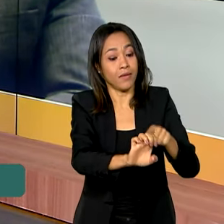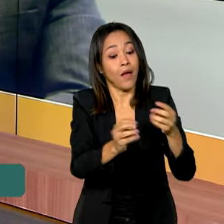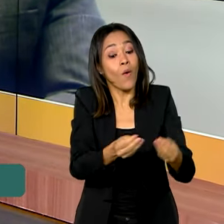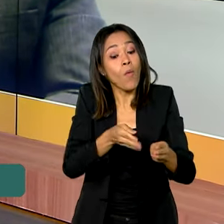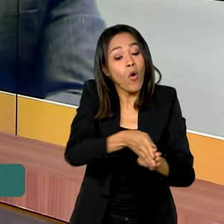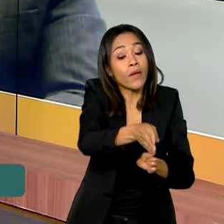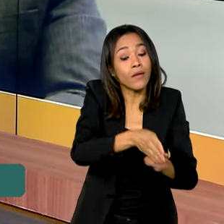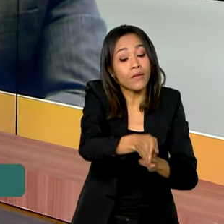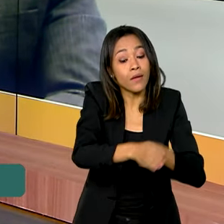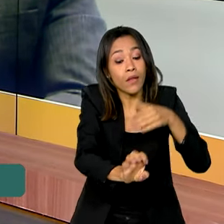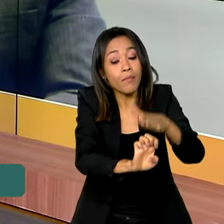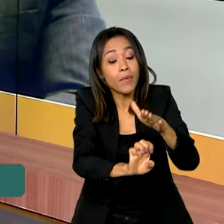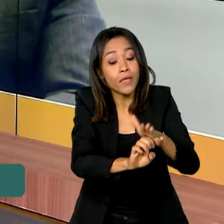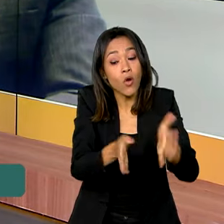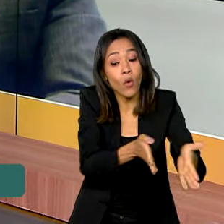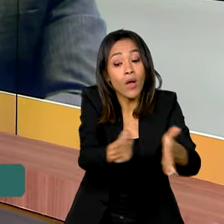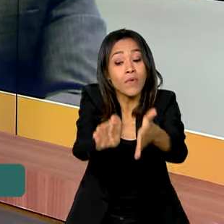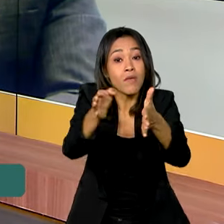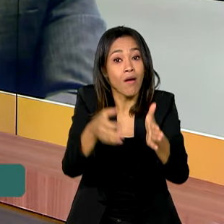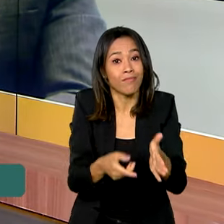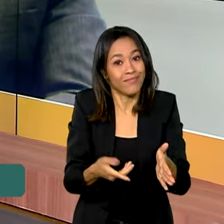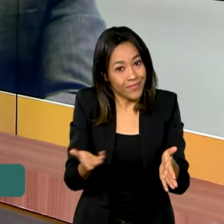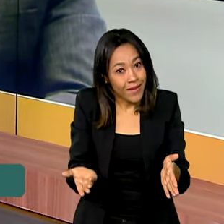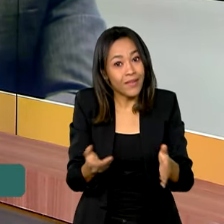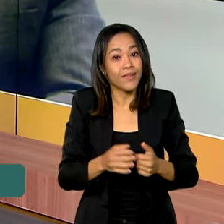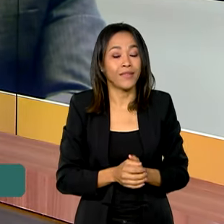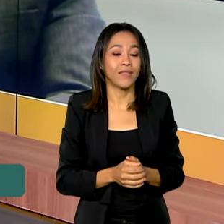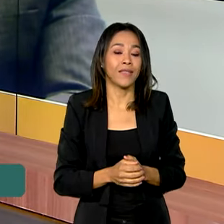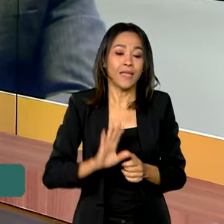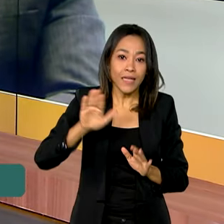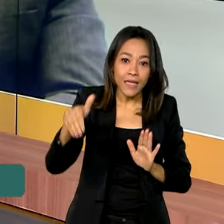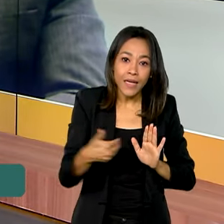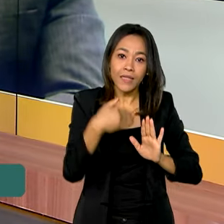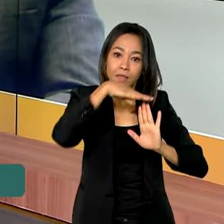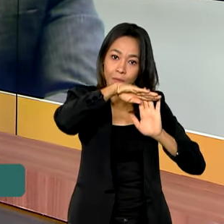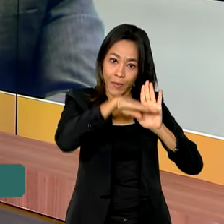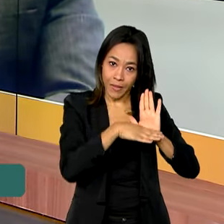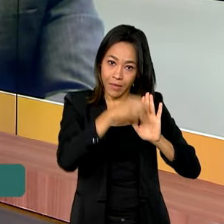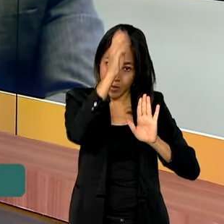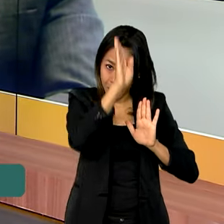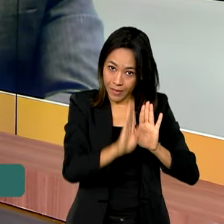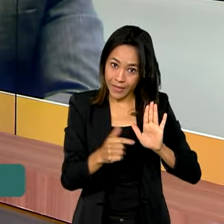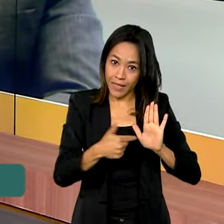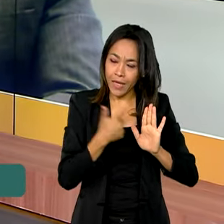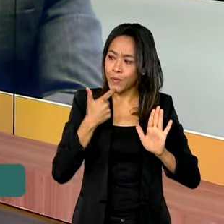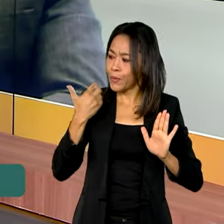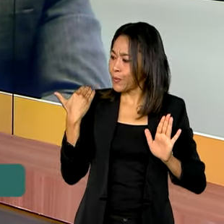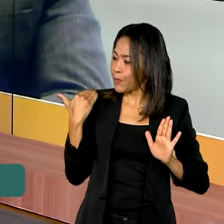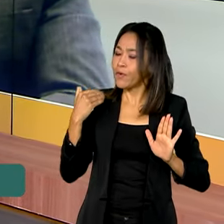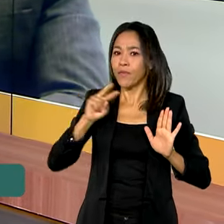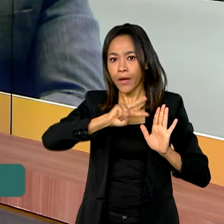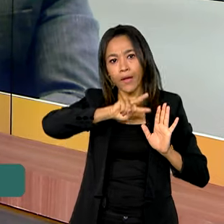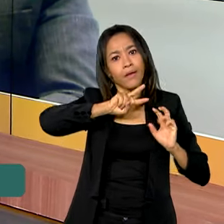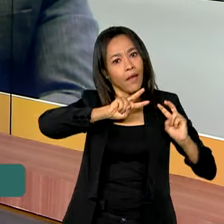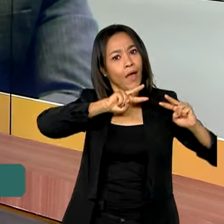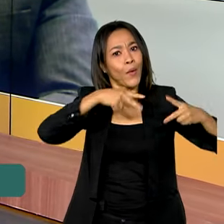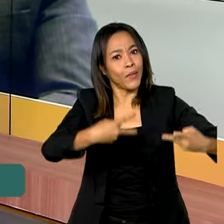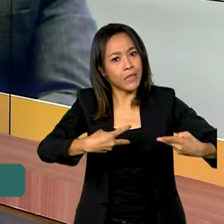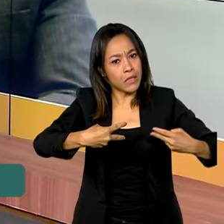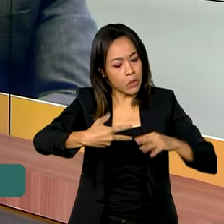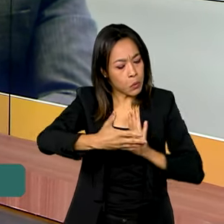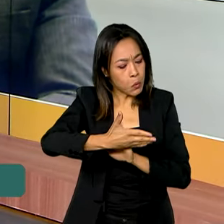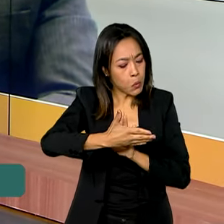caminhar para onde ela deve caminhar né E esse esse conecta Startup Brasil recentemente foi reconhecido aí como um dos